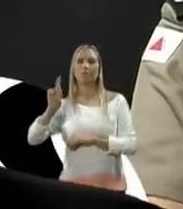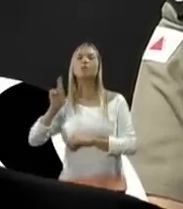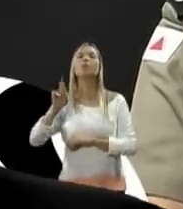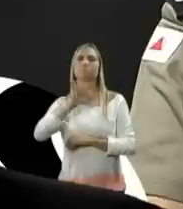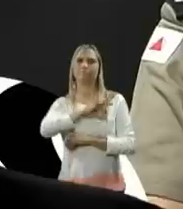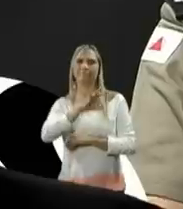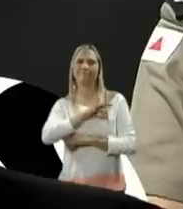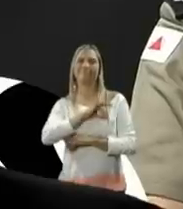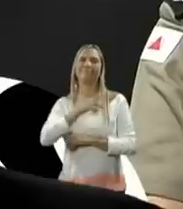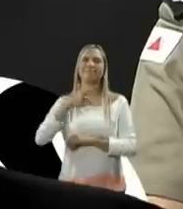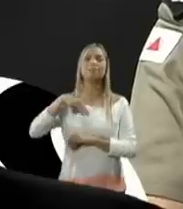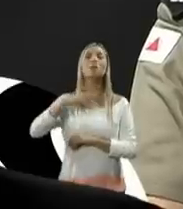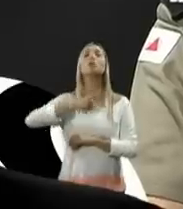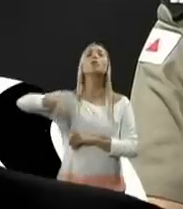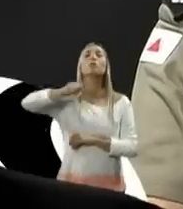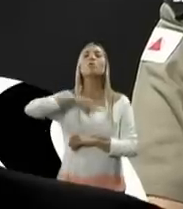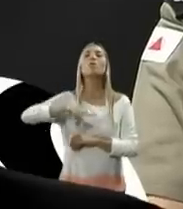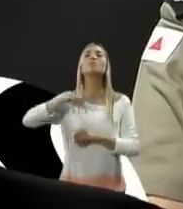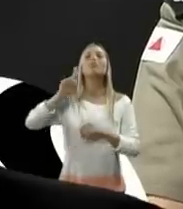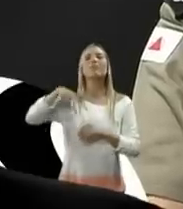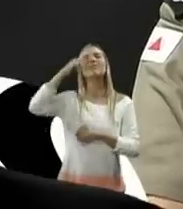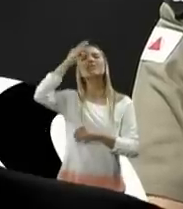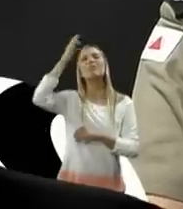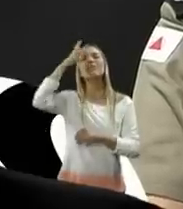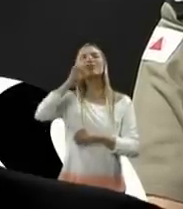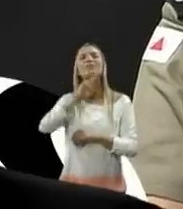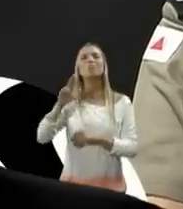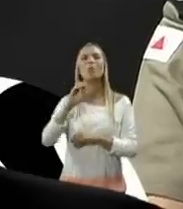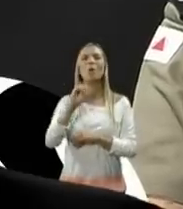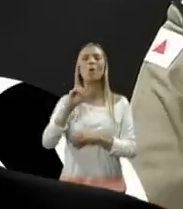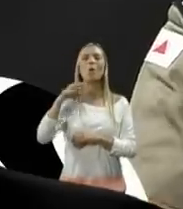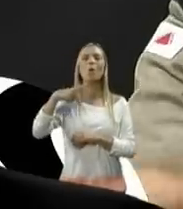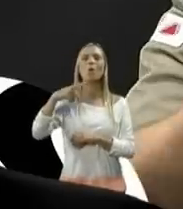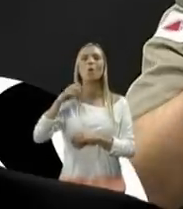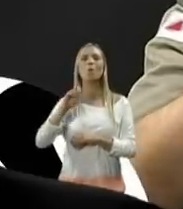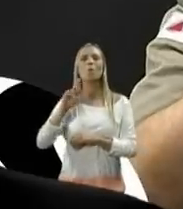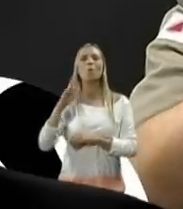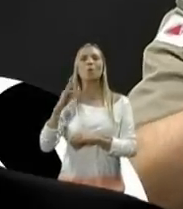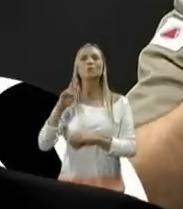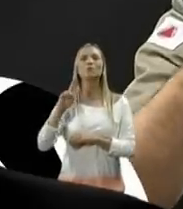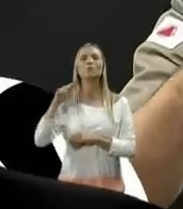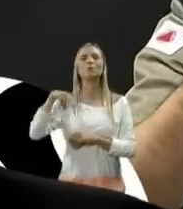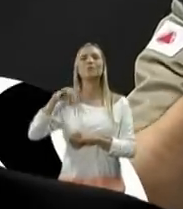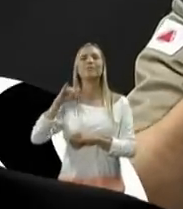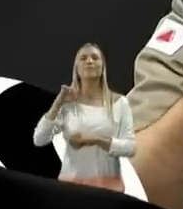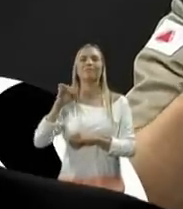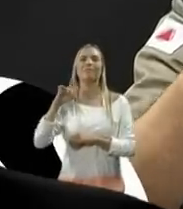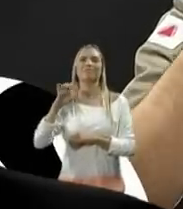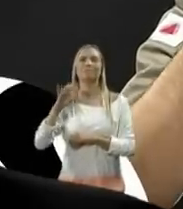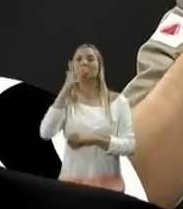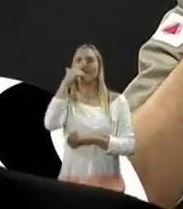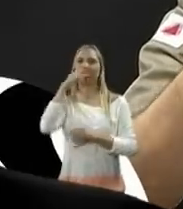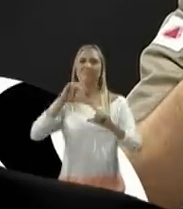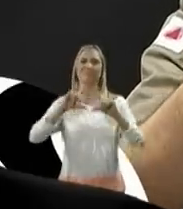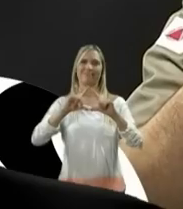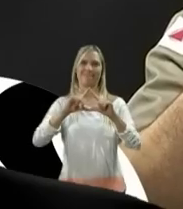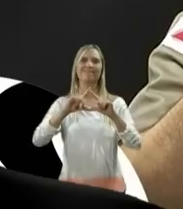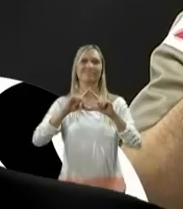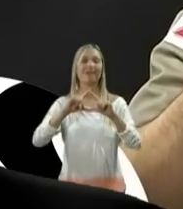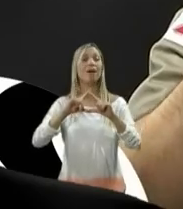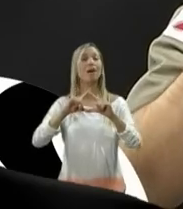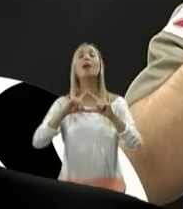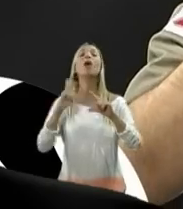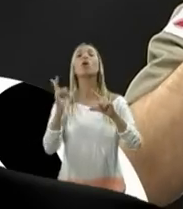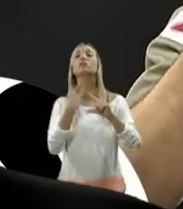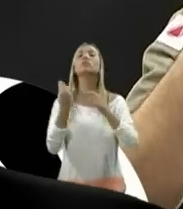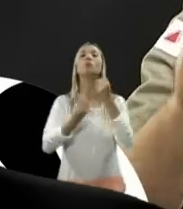das oportunidades. A teoria das oportunidades, ela define que, como se fosse um triângulo, né, que para o